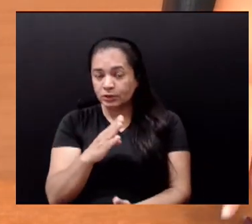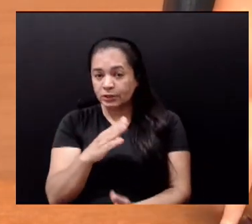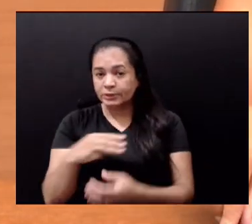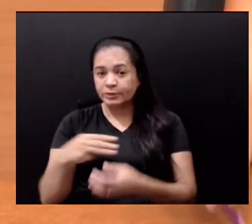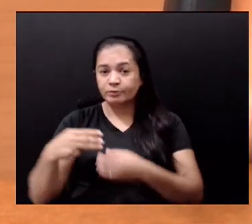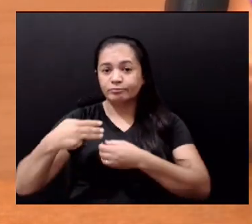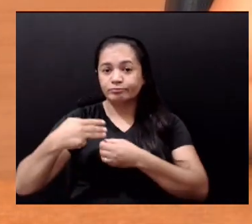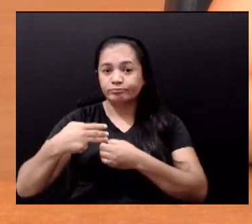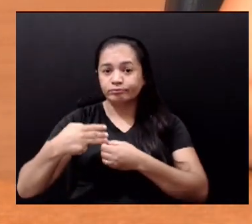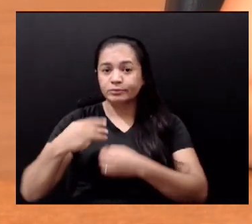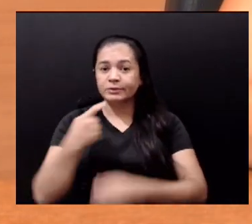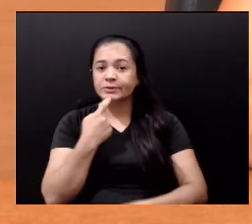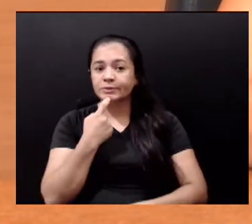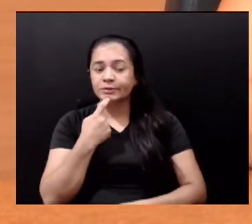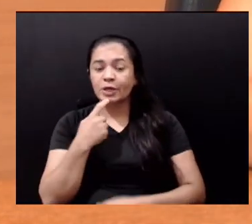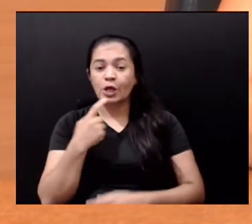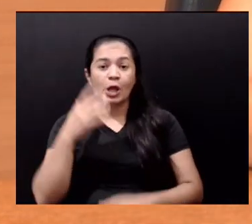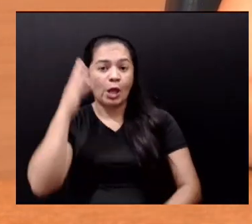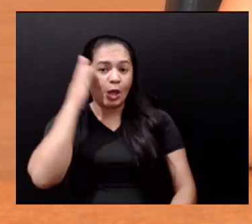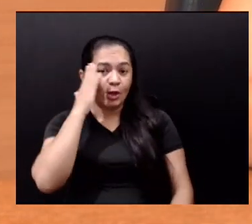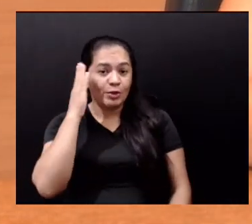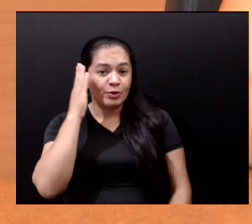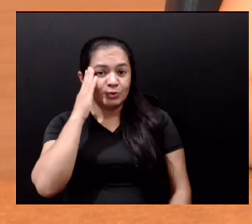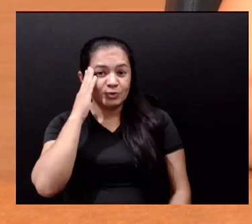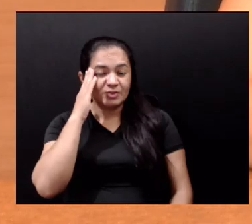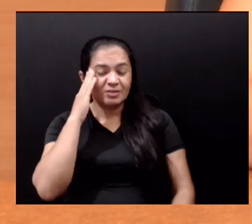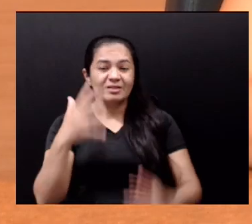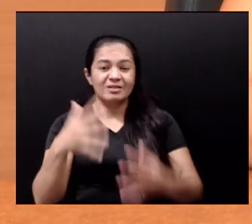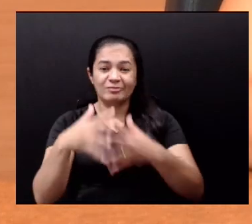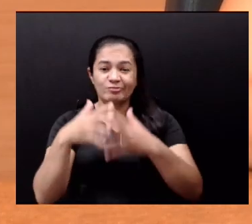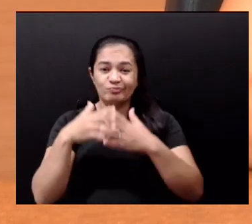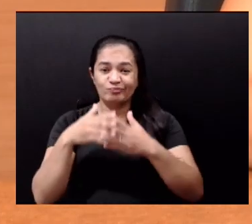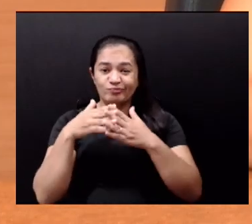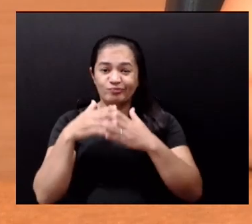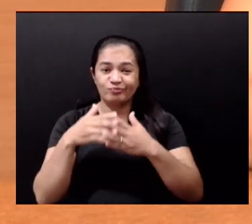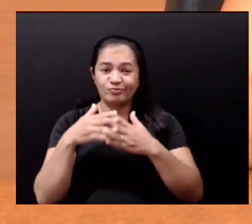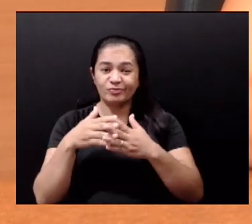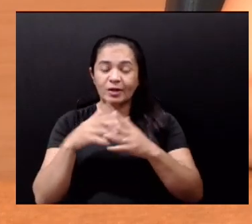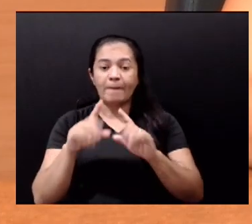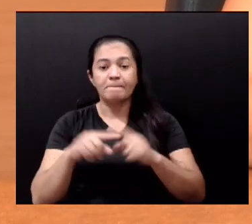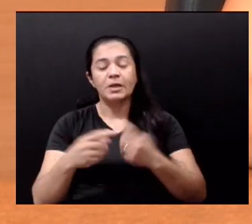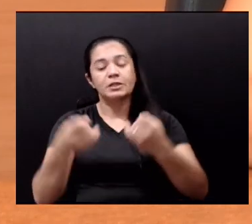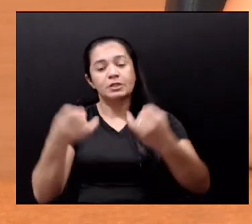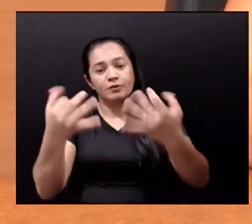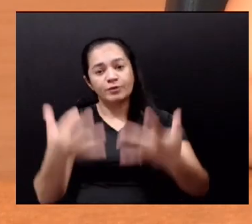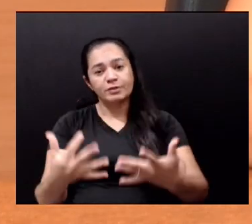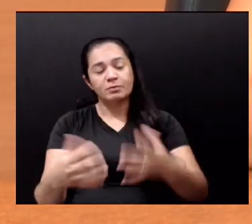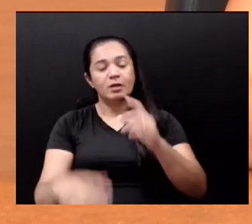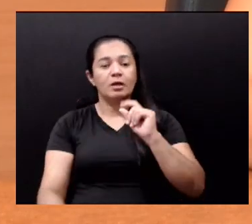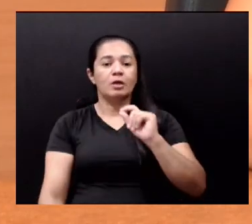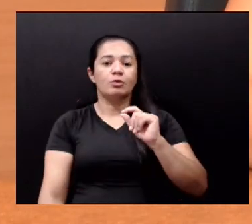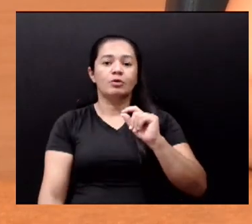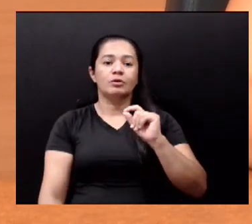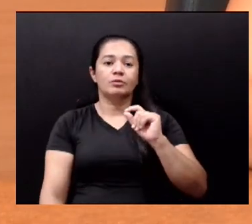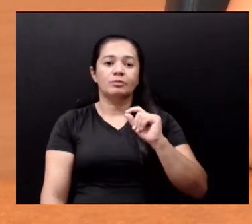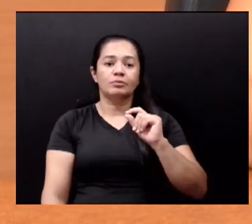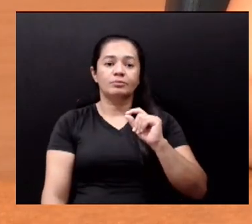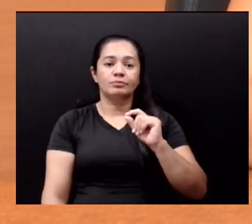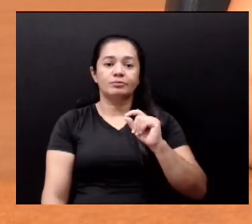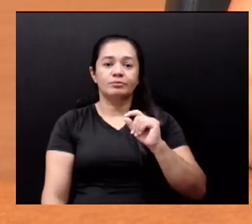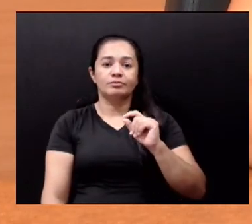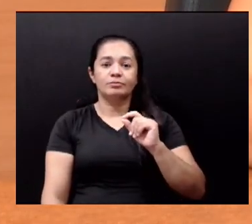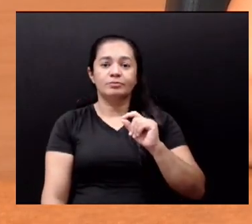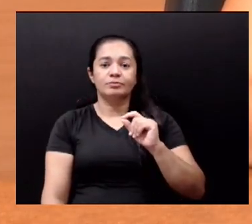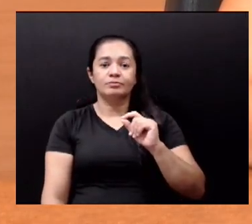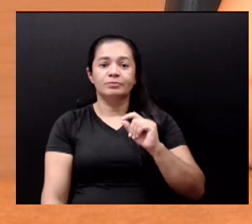muito complexo, mas eu vou mencionar alguns elementos aqui, né? Nós estamos vendo o ascenso da extrema-direita,